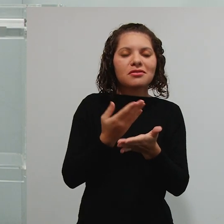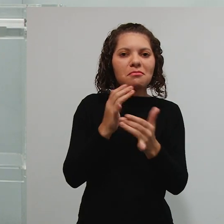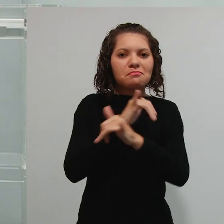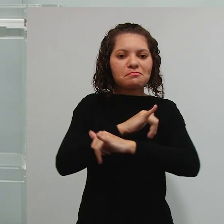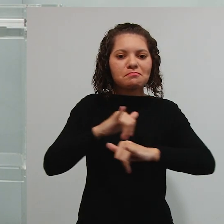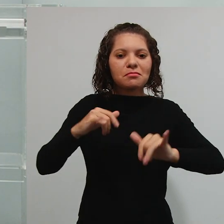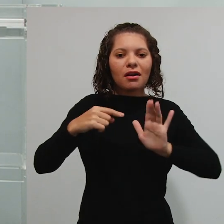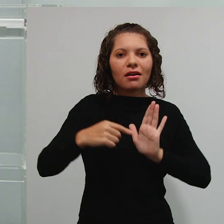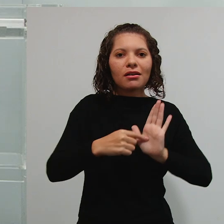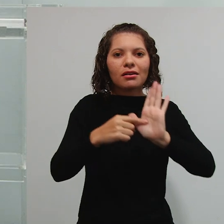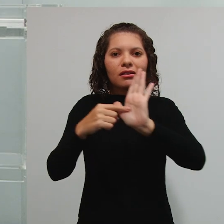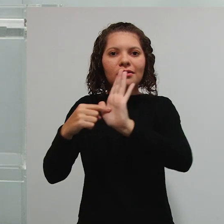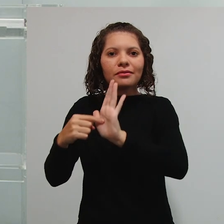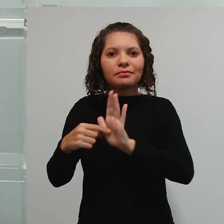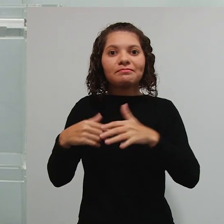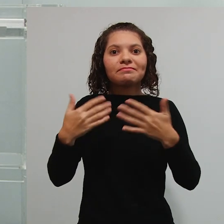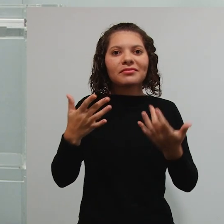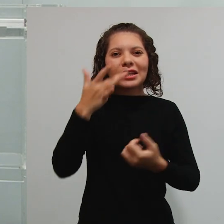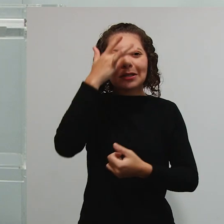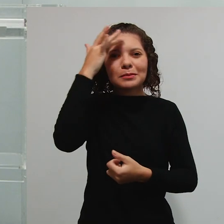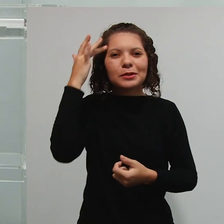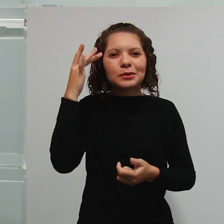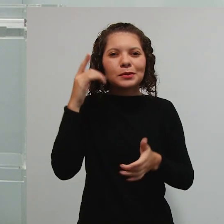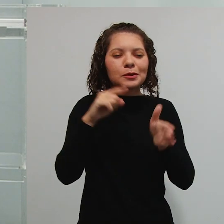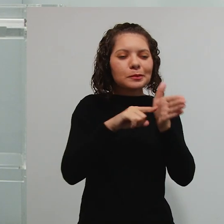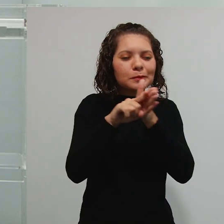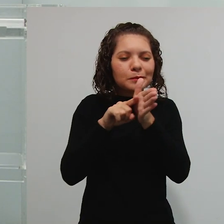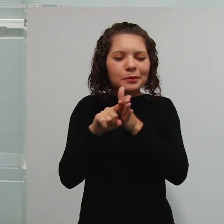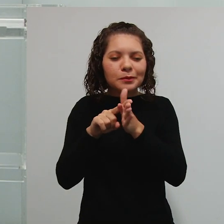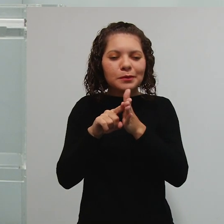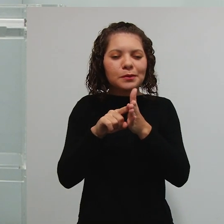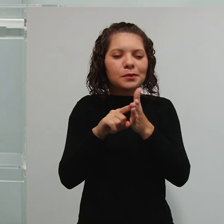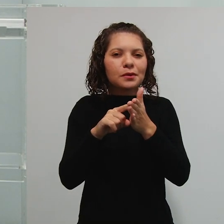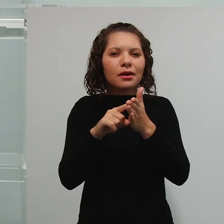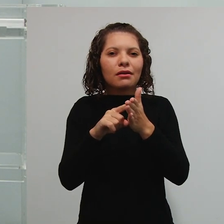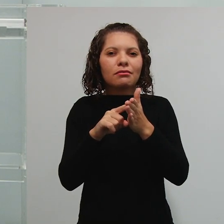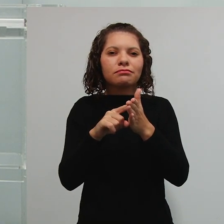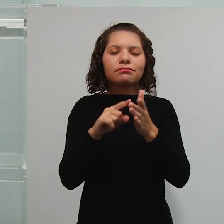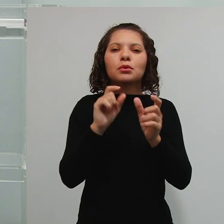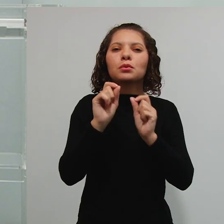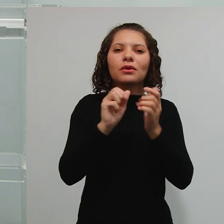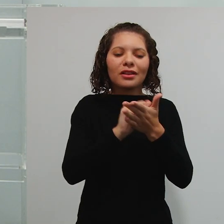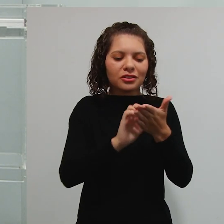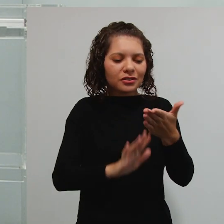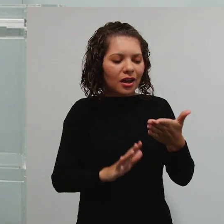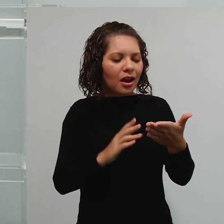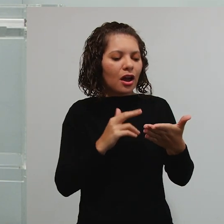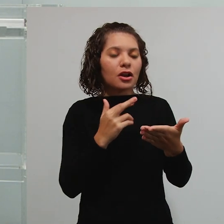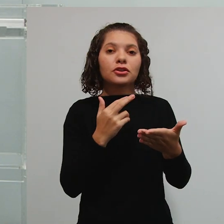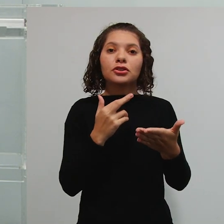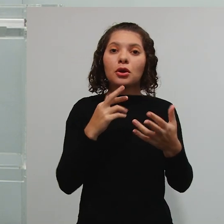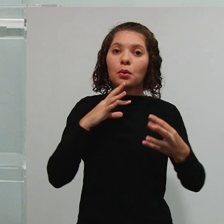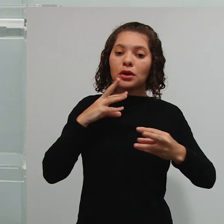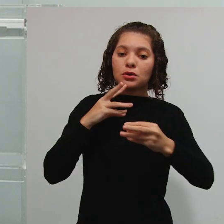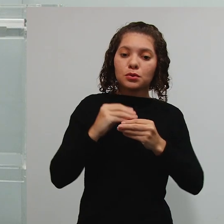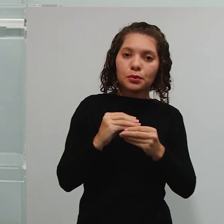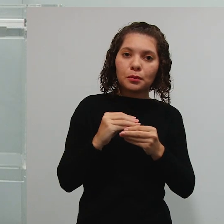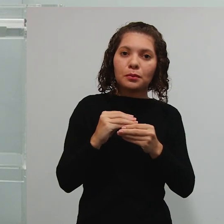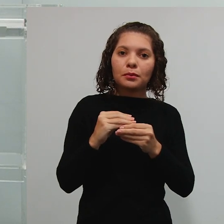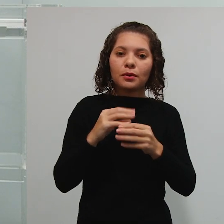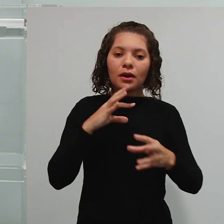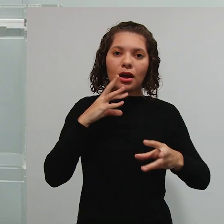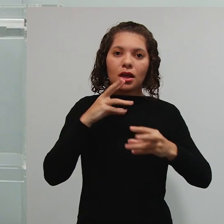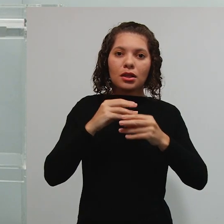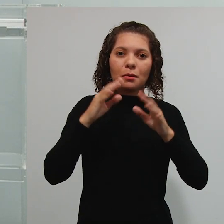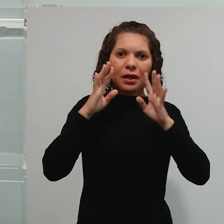E aí, geralmente, as pessoas buscam pelo resumo. Se o resumo for atrativo o suficiente, a pessoa vai ler o